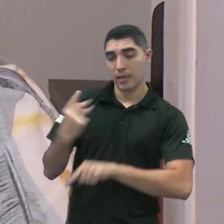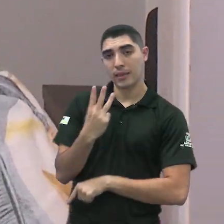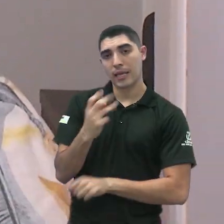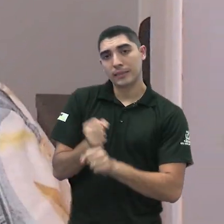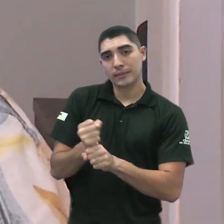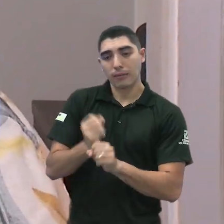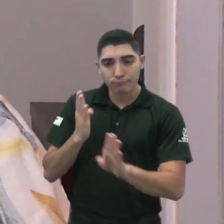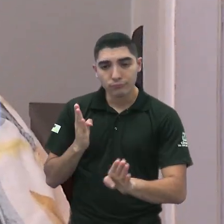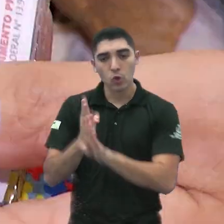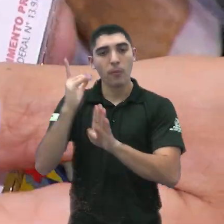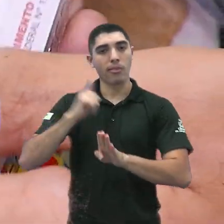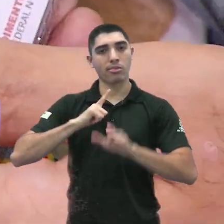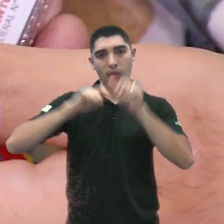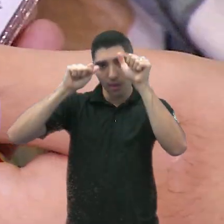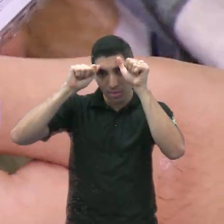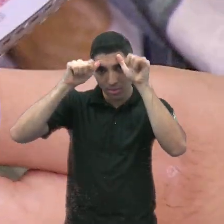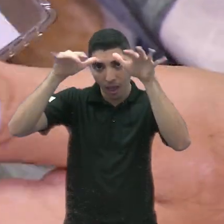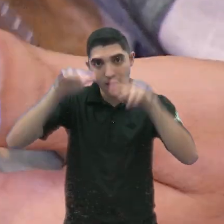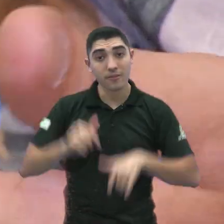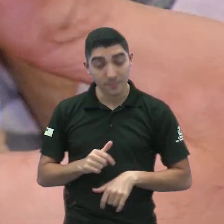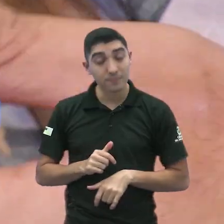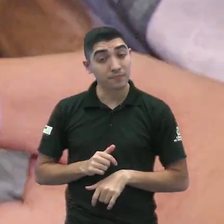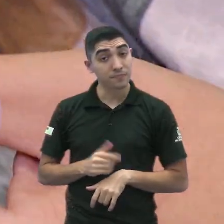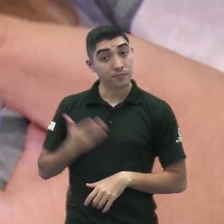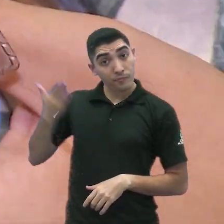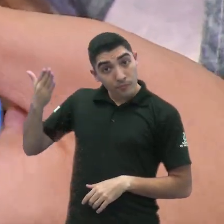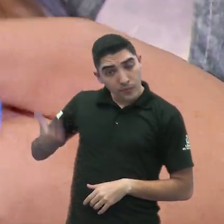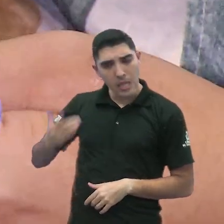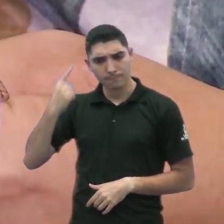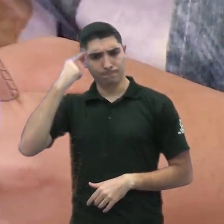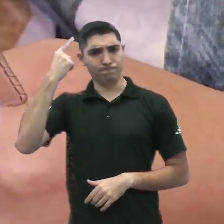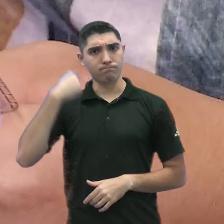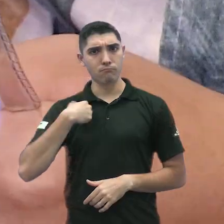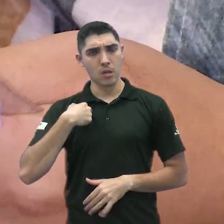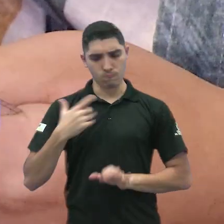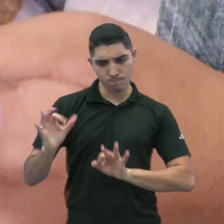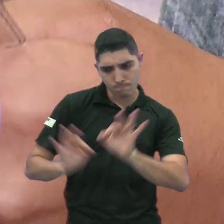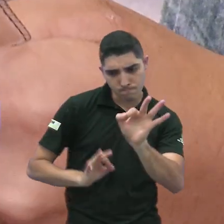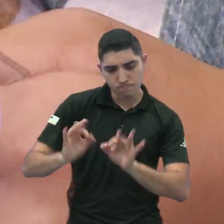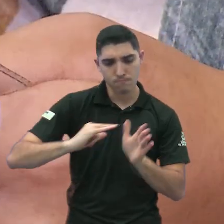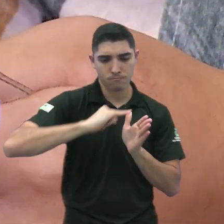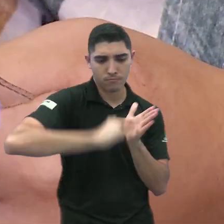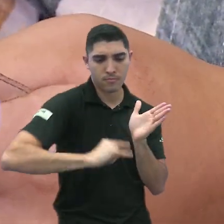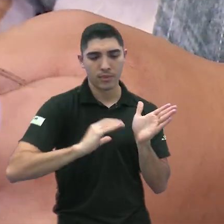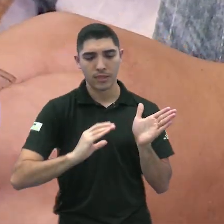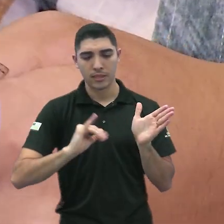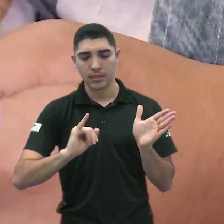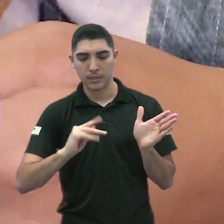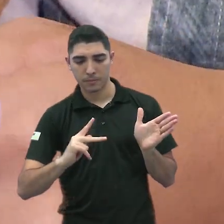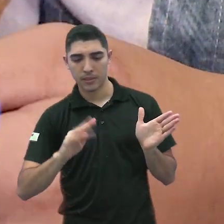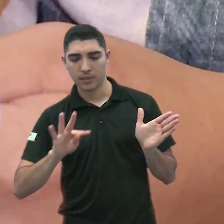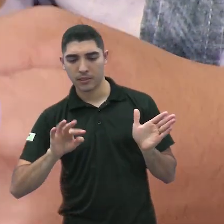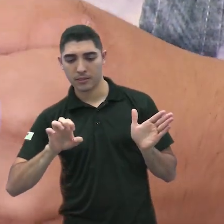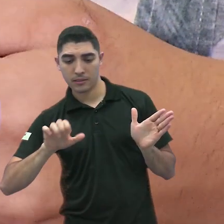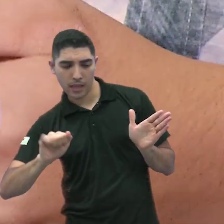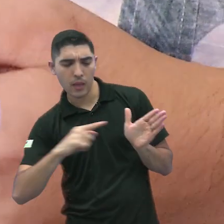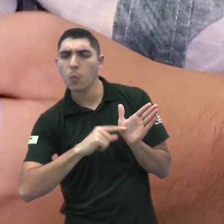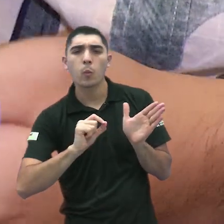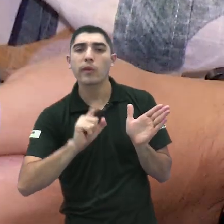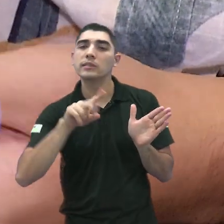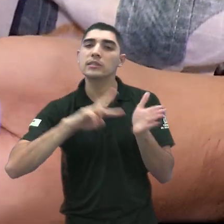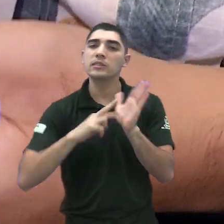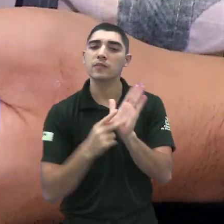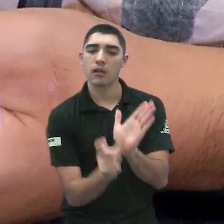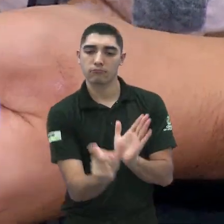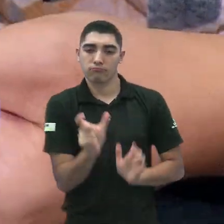do espectro autista. E desde então, ele se organizou para emitir a CIP-TEA, que é a carteirinha de identificação